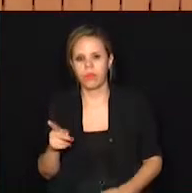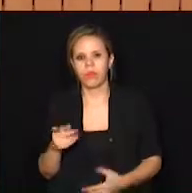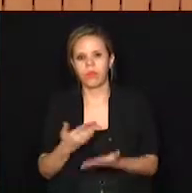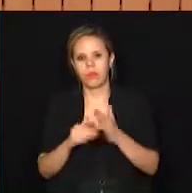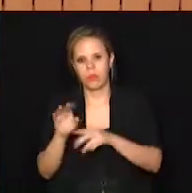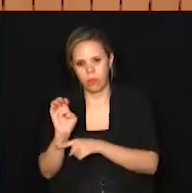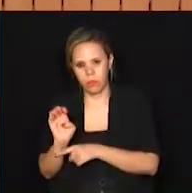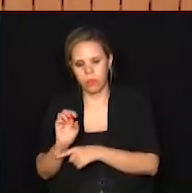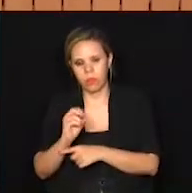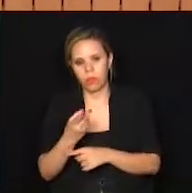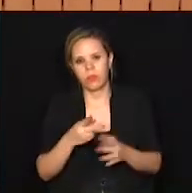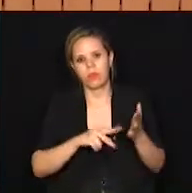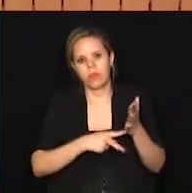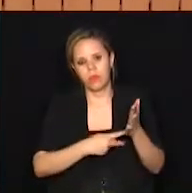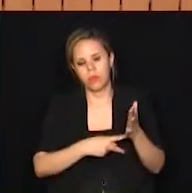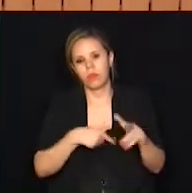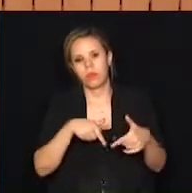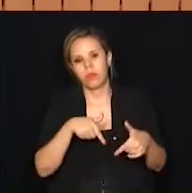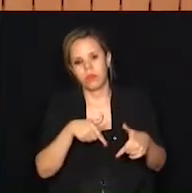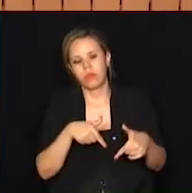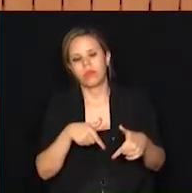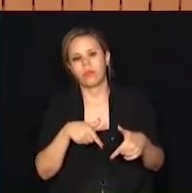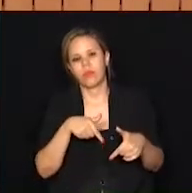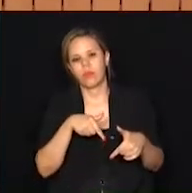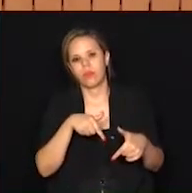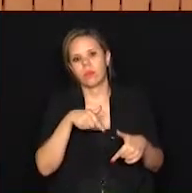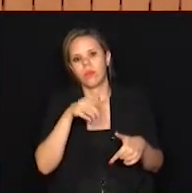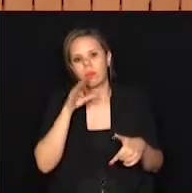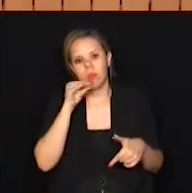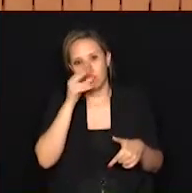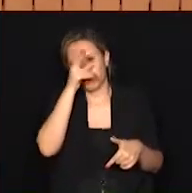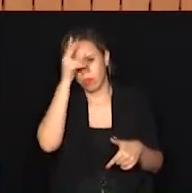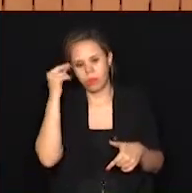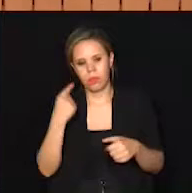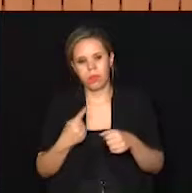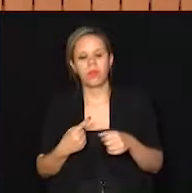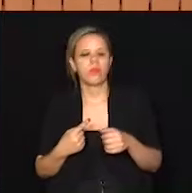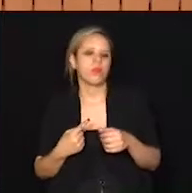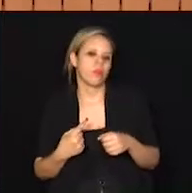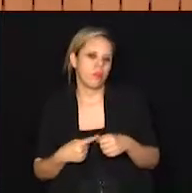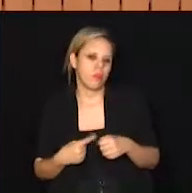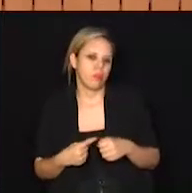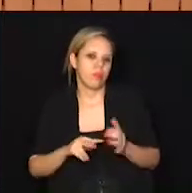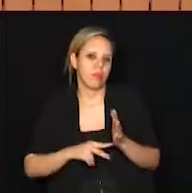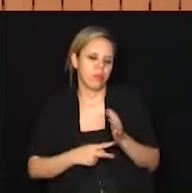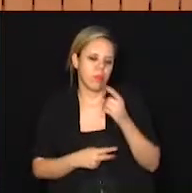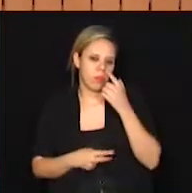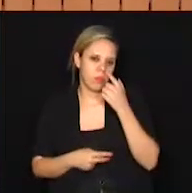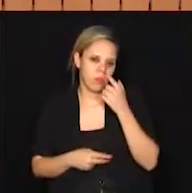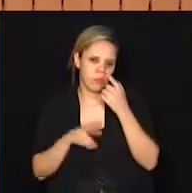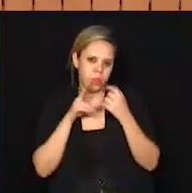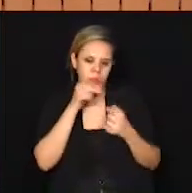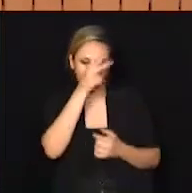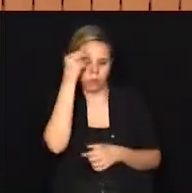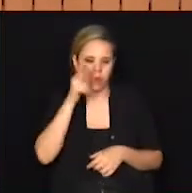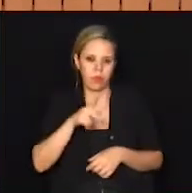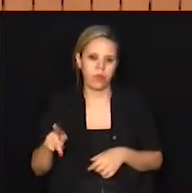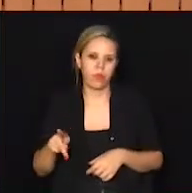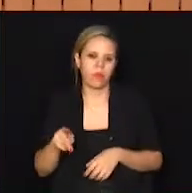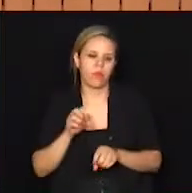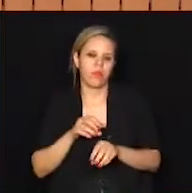e o Sindicato dos Trabalhadores, dos Servidores Municipais, que representa os educadores, os trabalhadores da